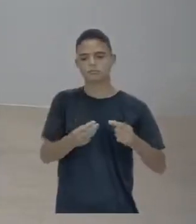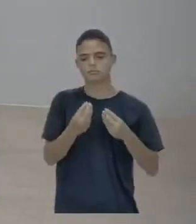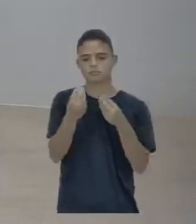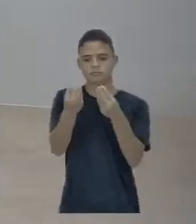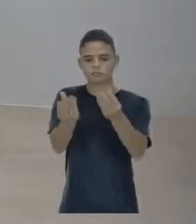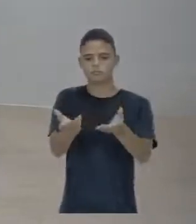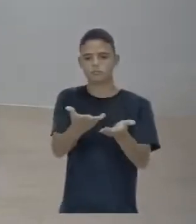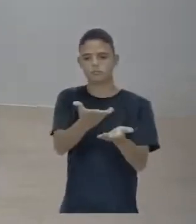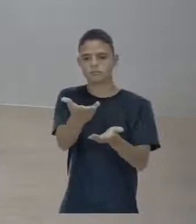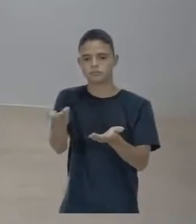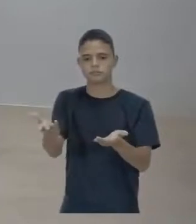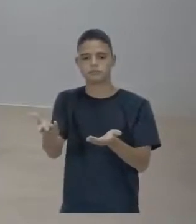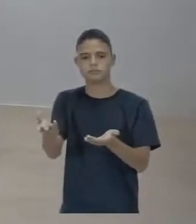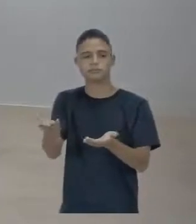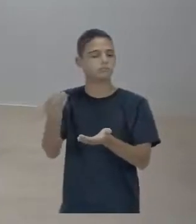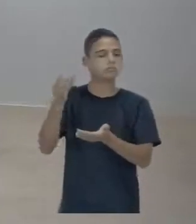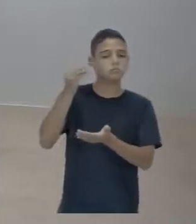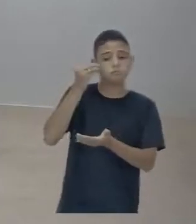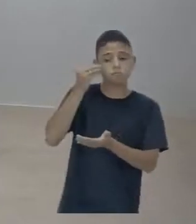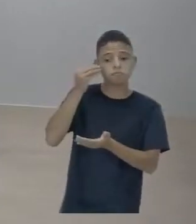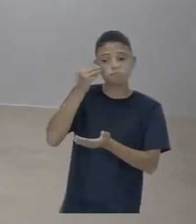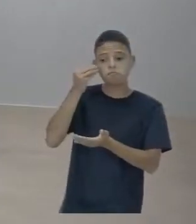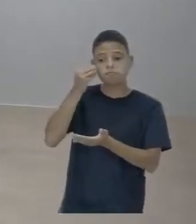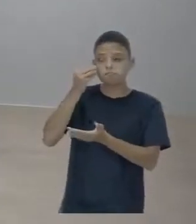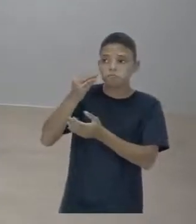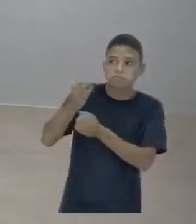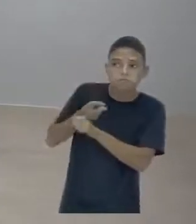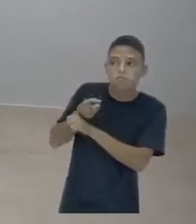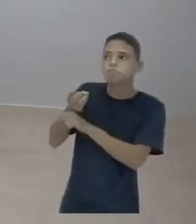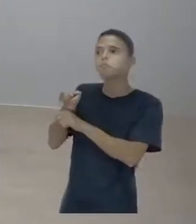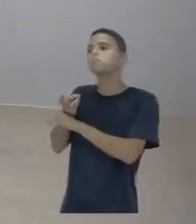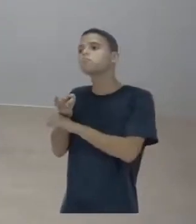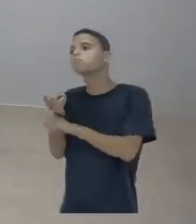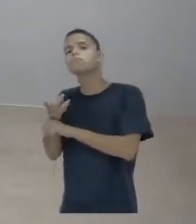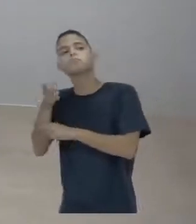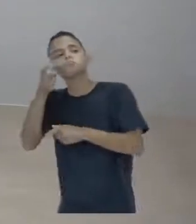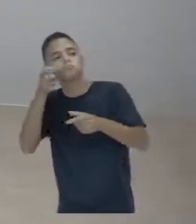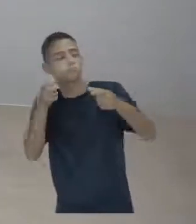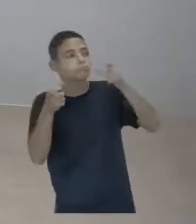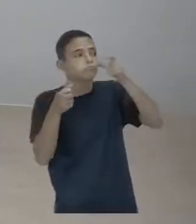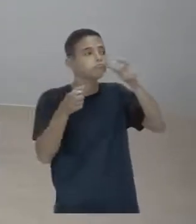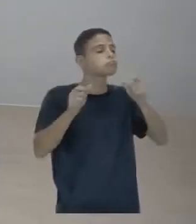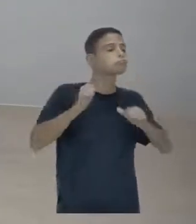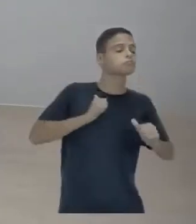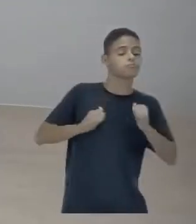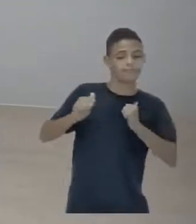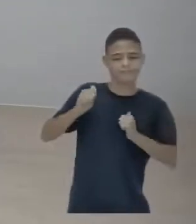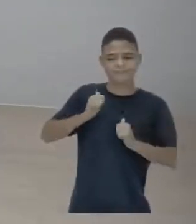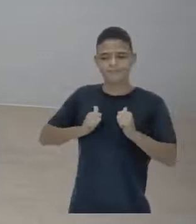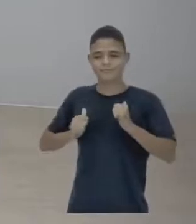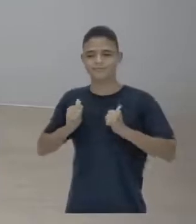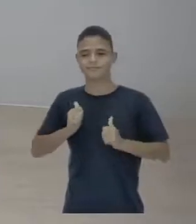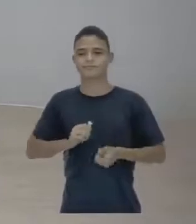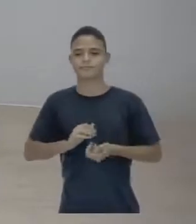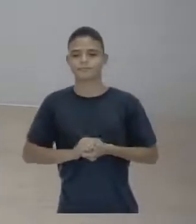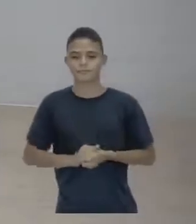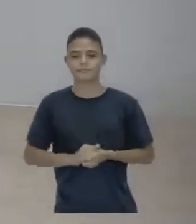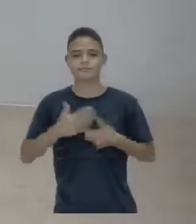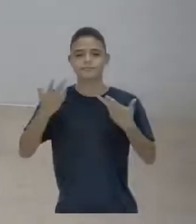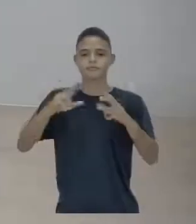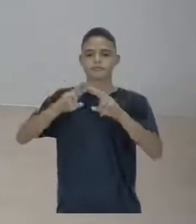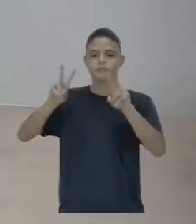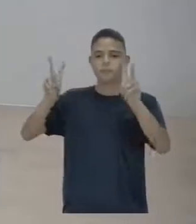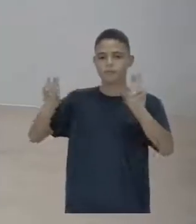tentando. A gente está tentando explorar todas as possibilidades aqui do estúdio, verdade, tá certo? Né? Estamos então, aqui. Vamos lá, os assuntos